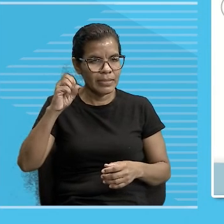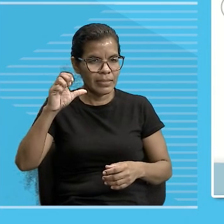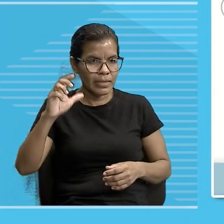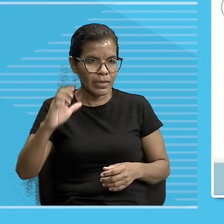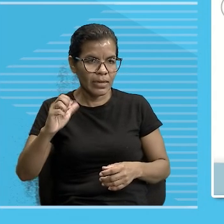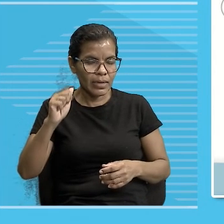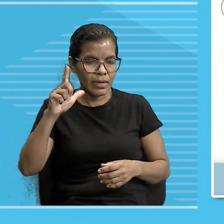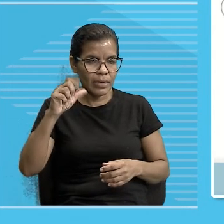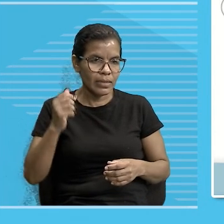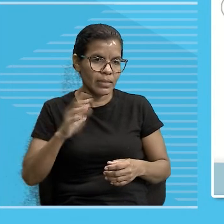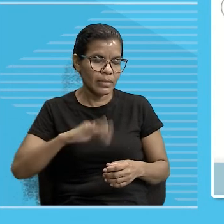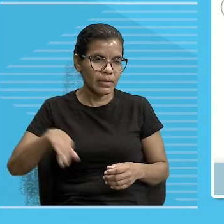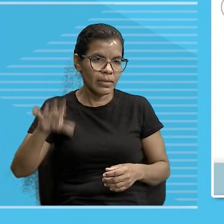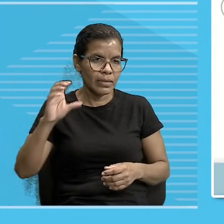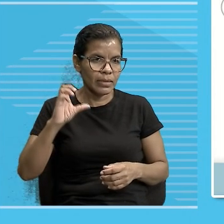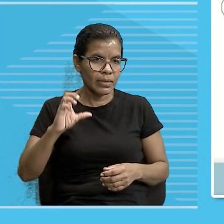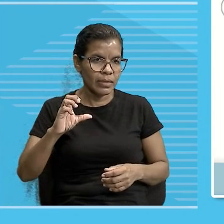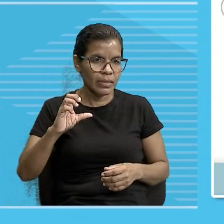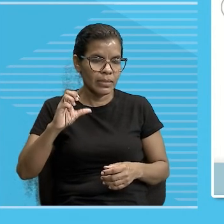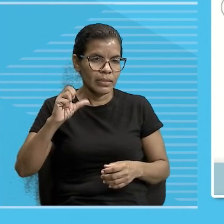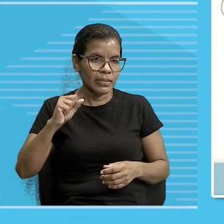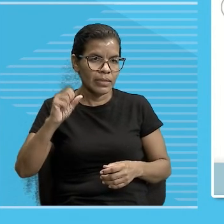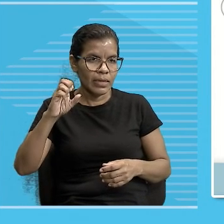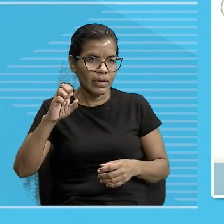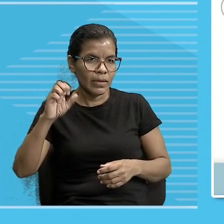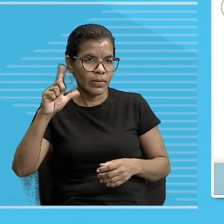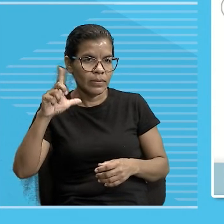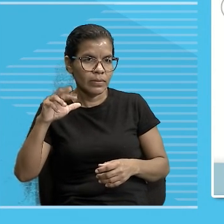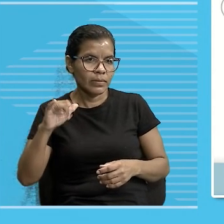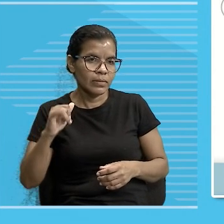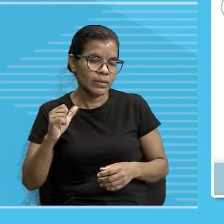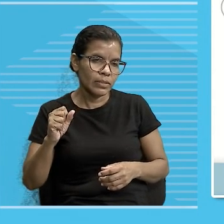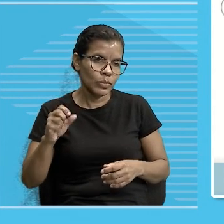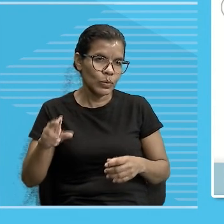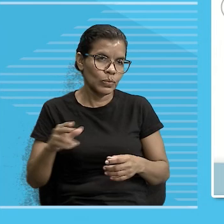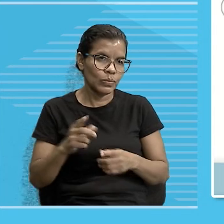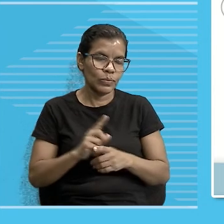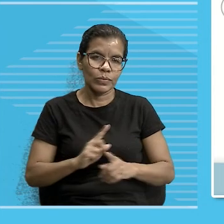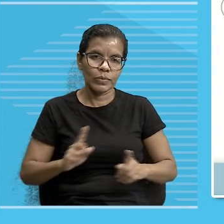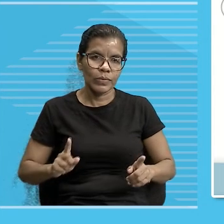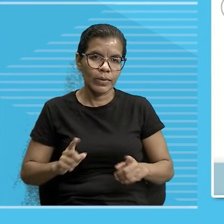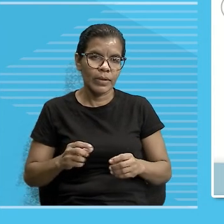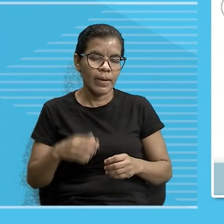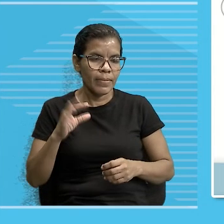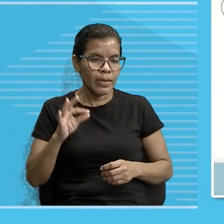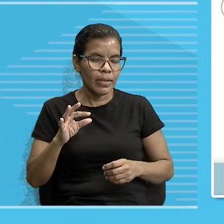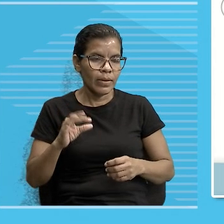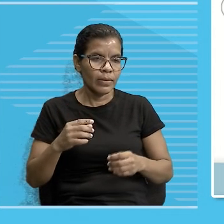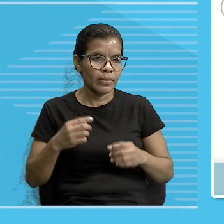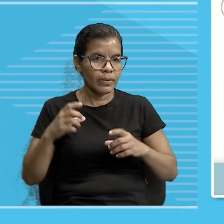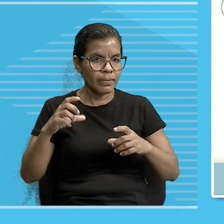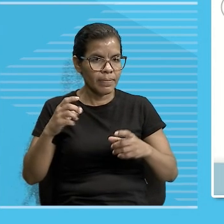zero não é a menor temperatura que uma substância pode ter.